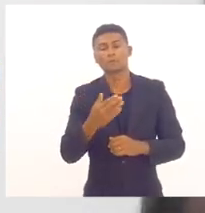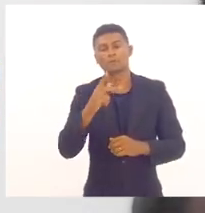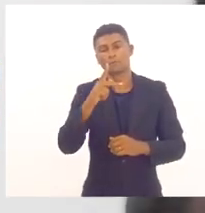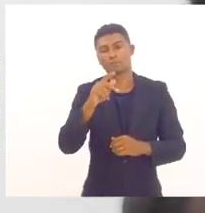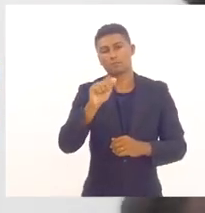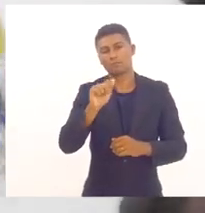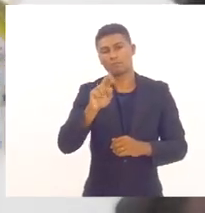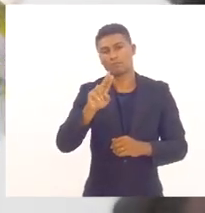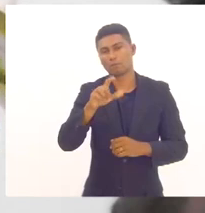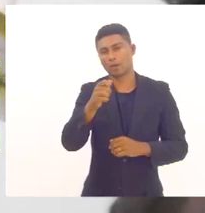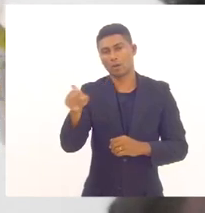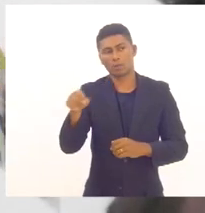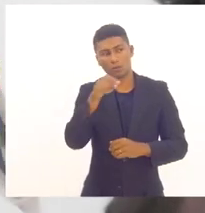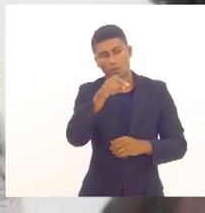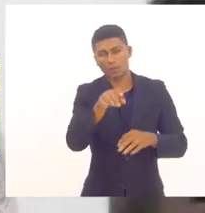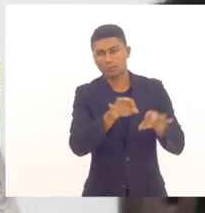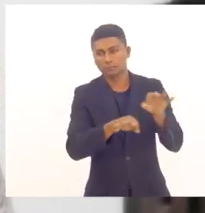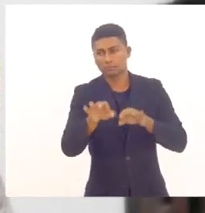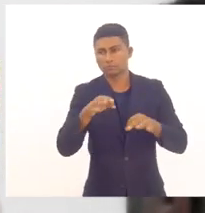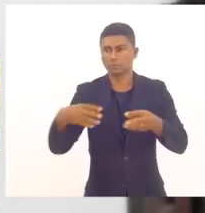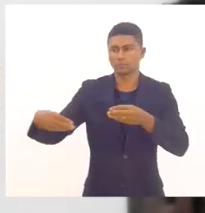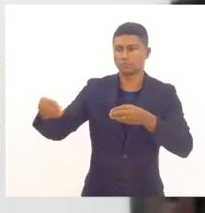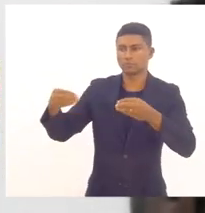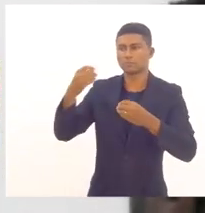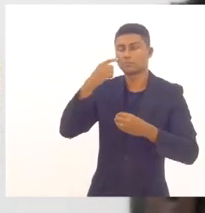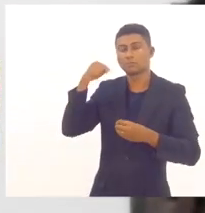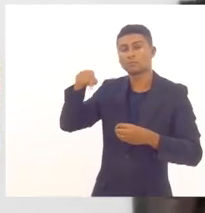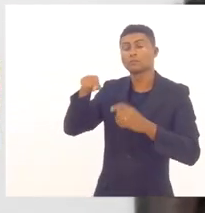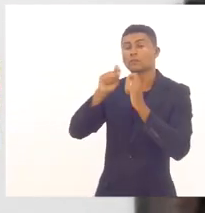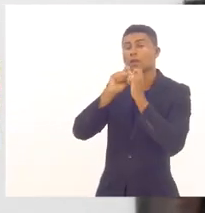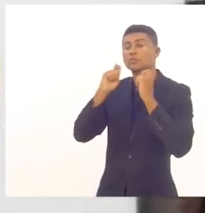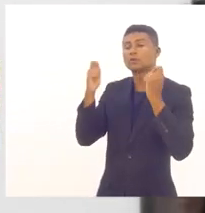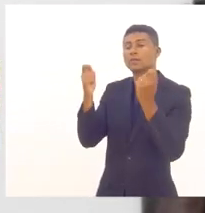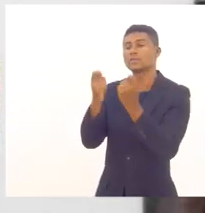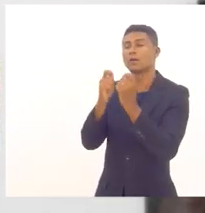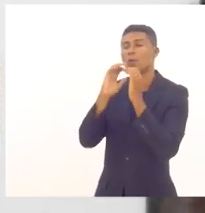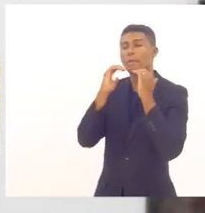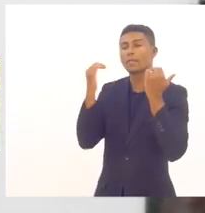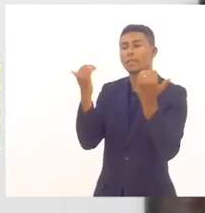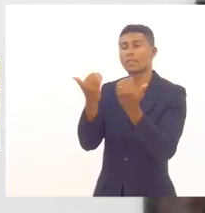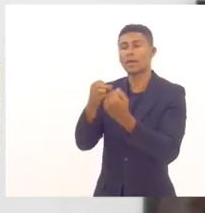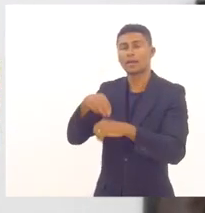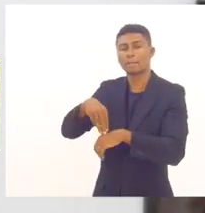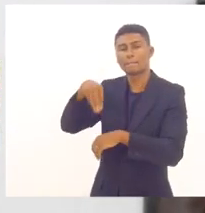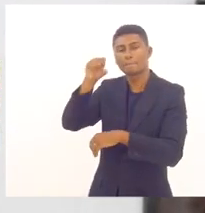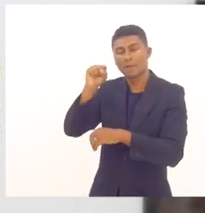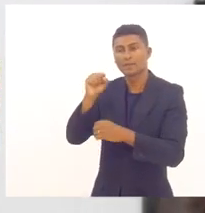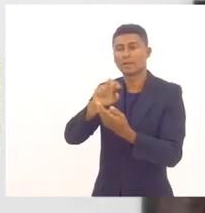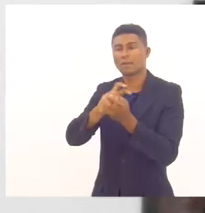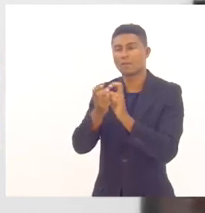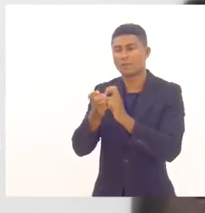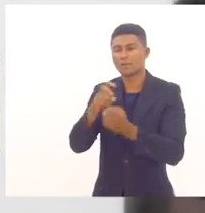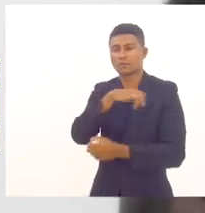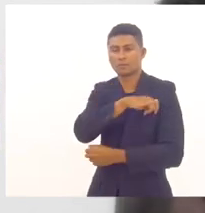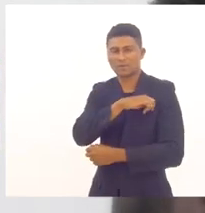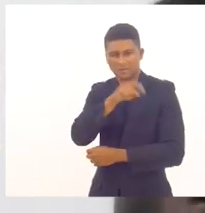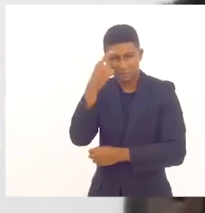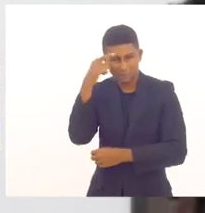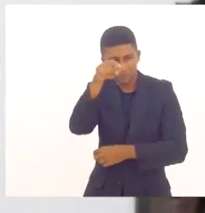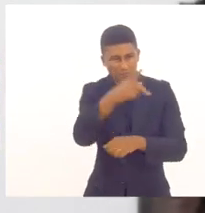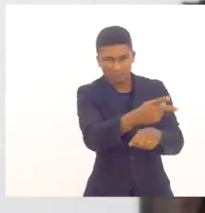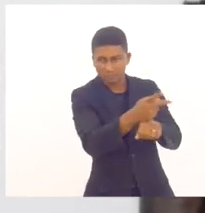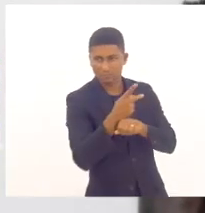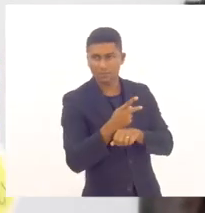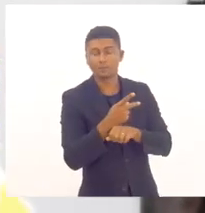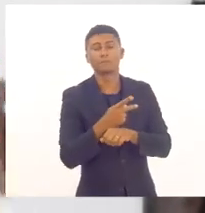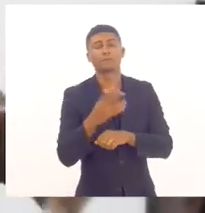para fazer o cartaz. A Conserj, Associação Comunitária de Mestres Capoeira do Estado do Rio de Janeiro. Foi aí que você me deu a moção. Era uma